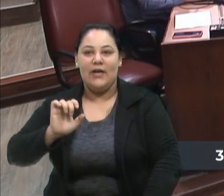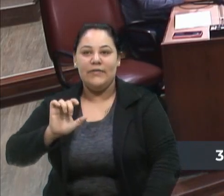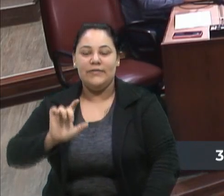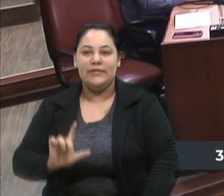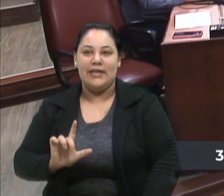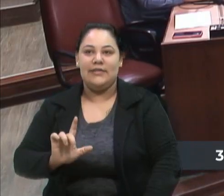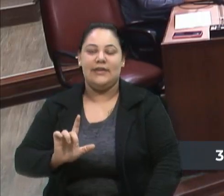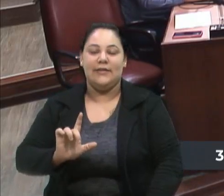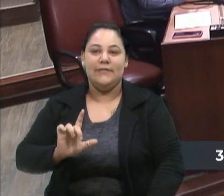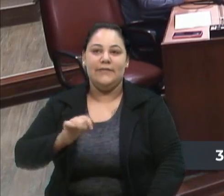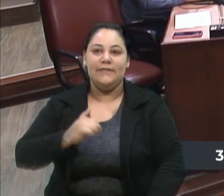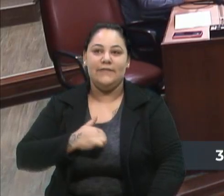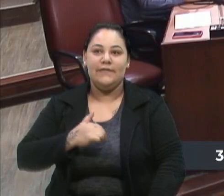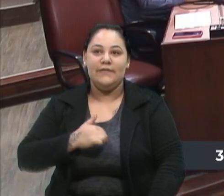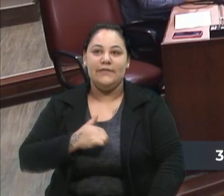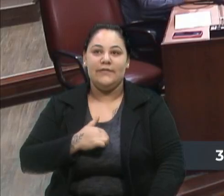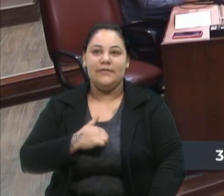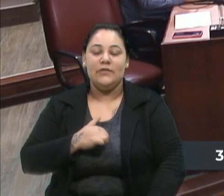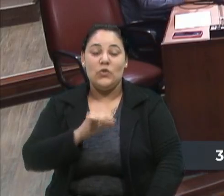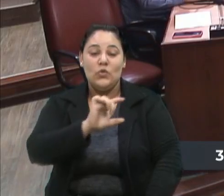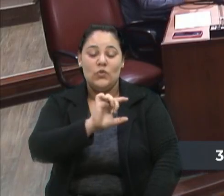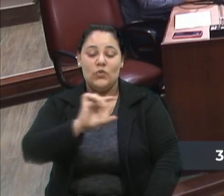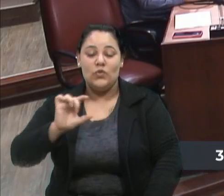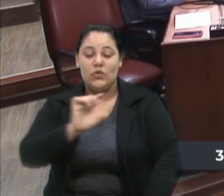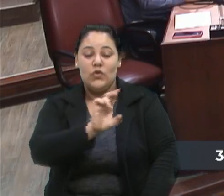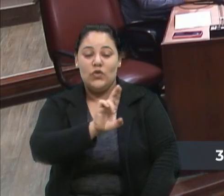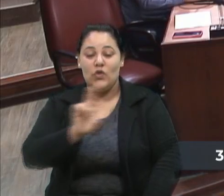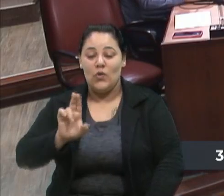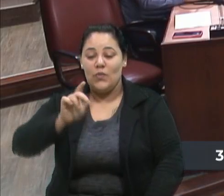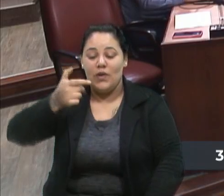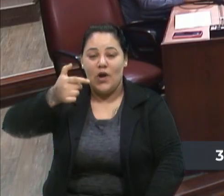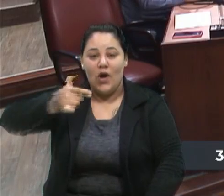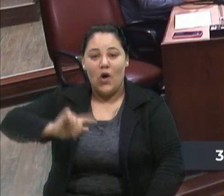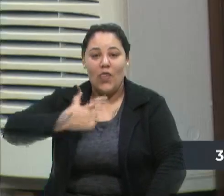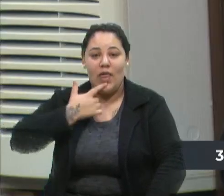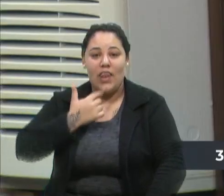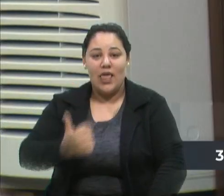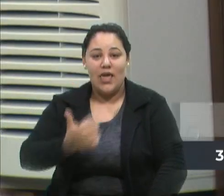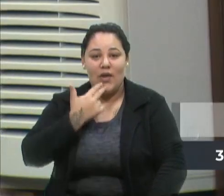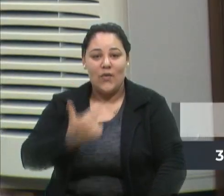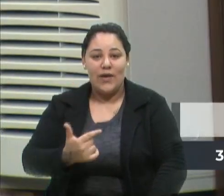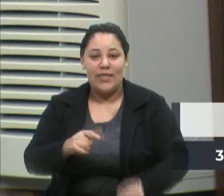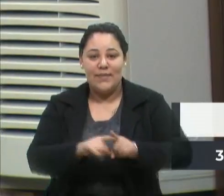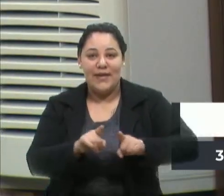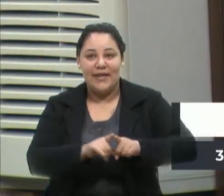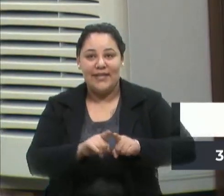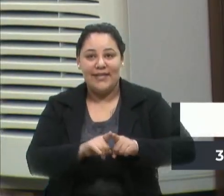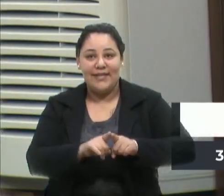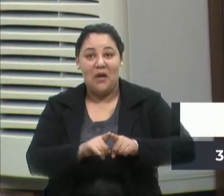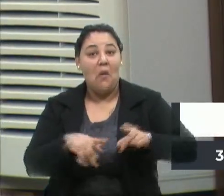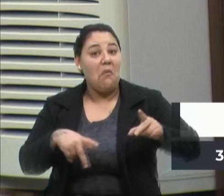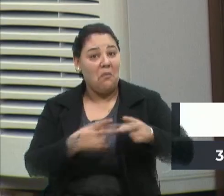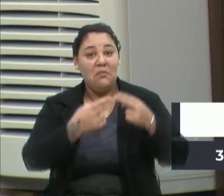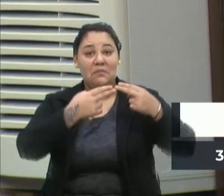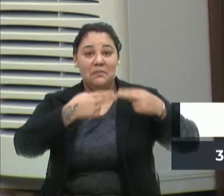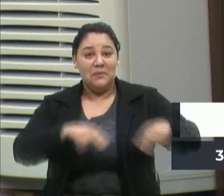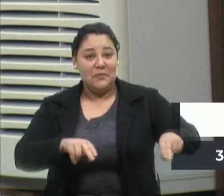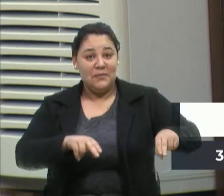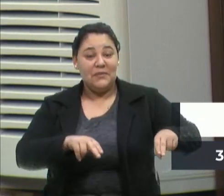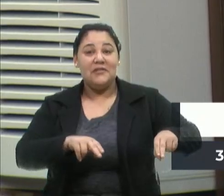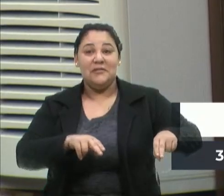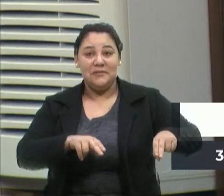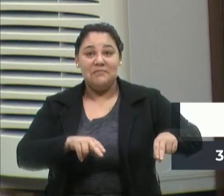querido amigo Cher, que está inaugurando um empreendimento aqui, um restaurante aqui com comida